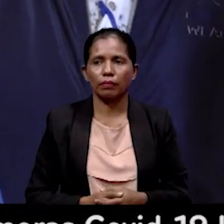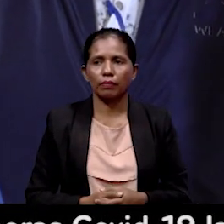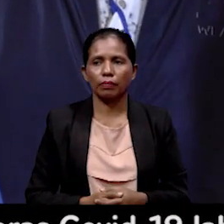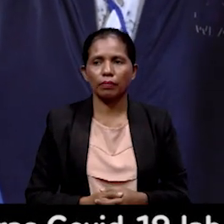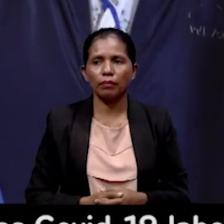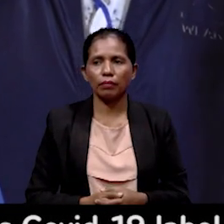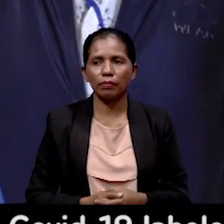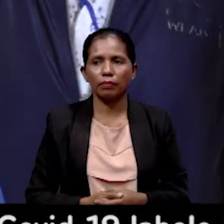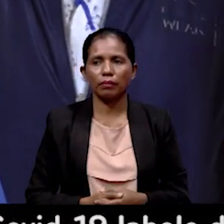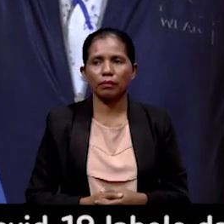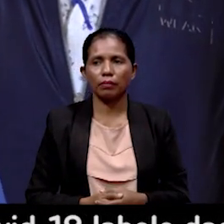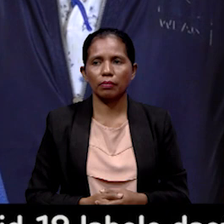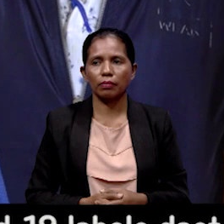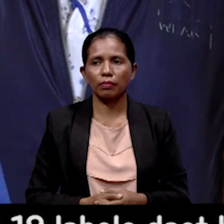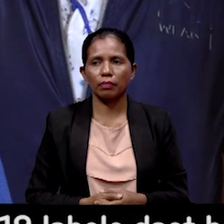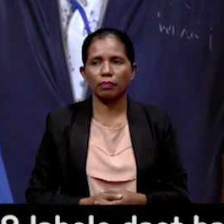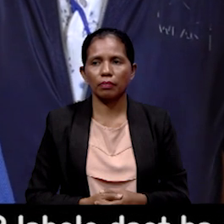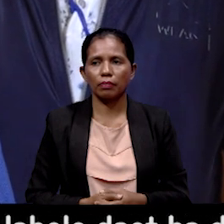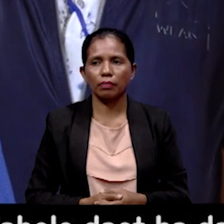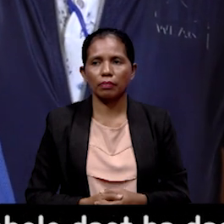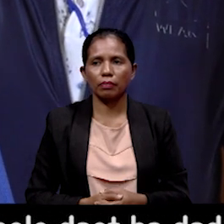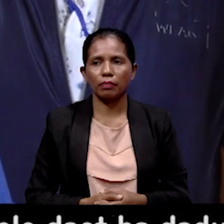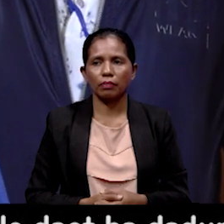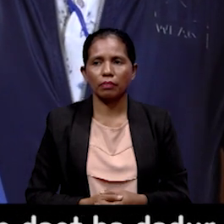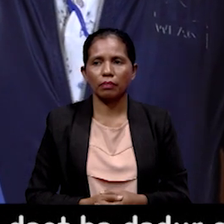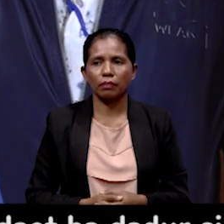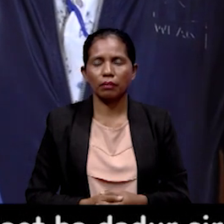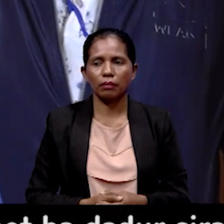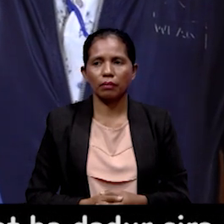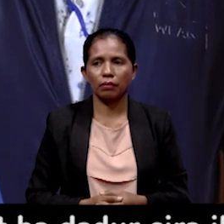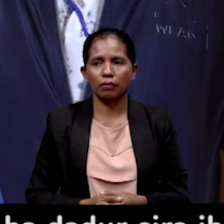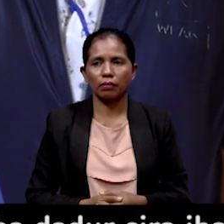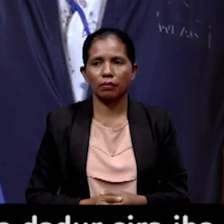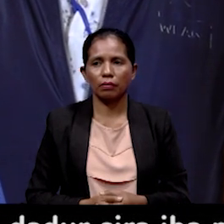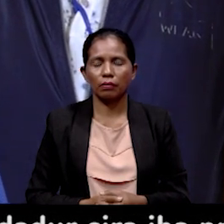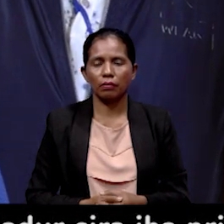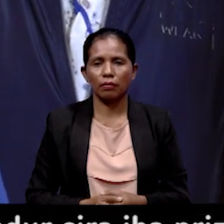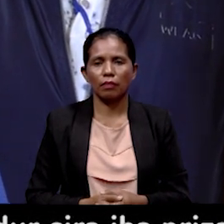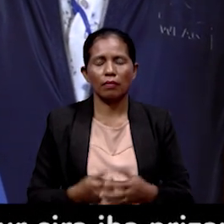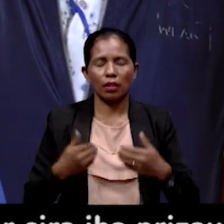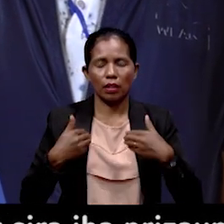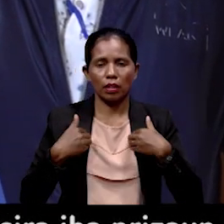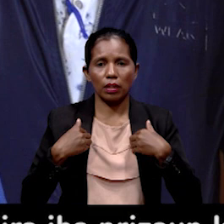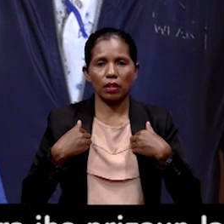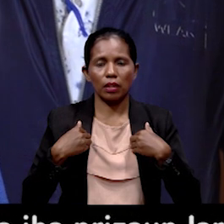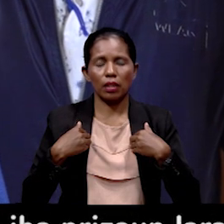é que por mim, sim, agora, e a criação BTL, empresa